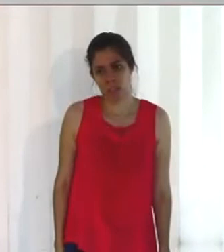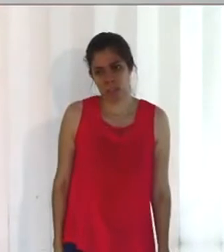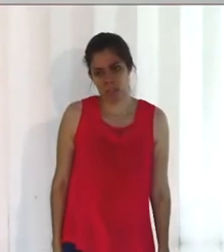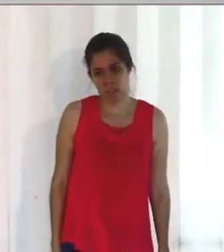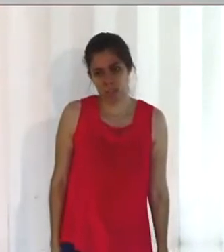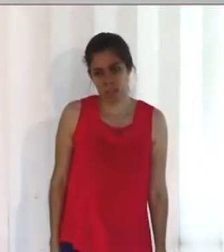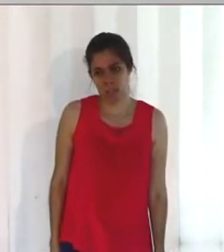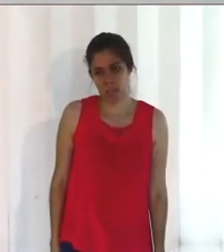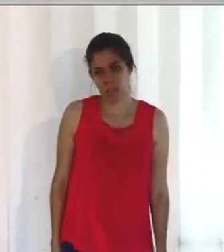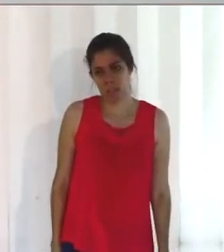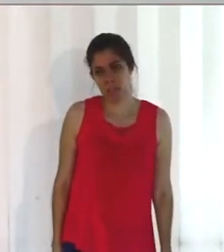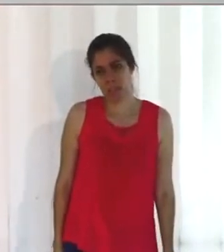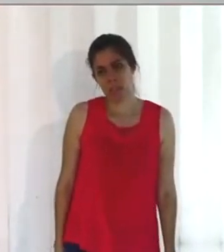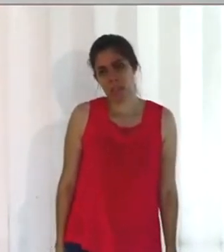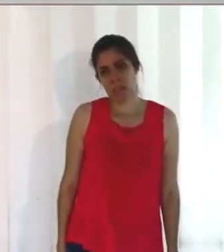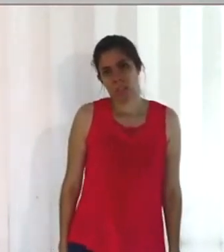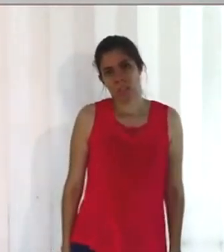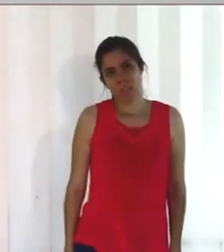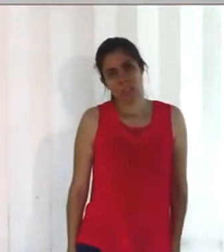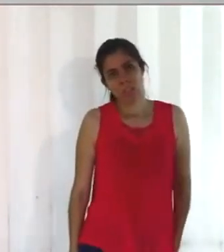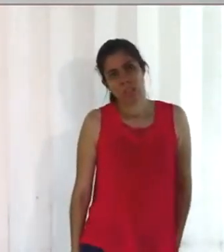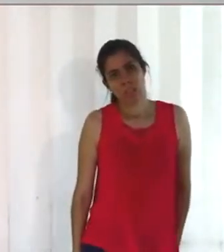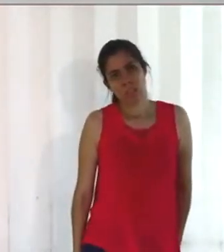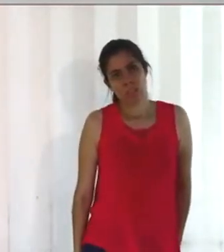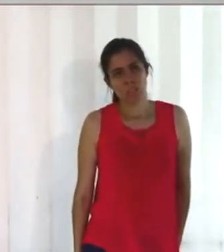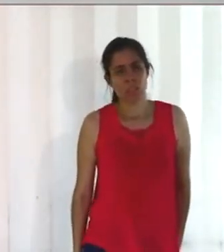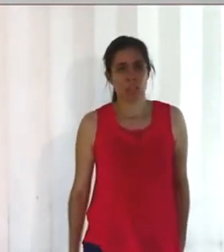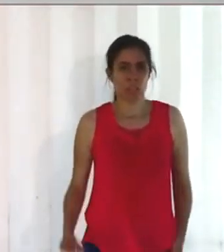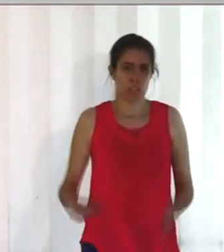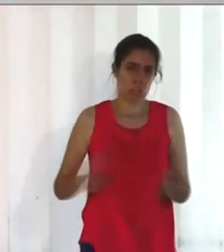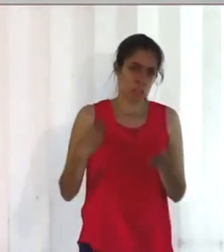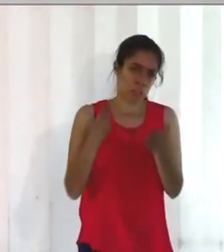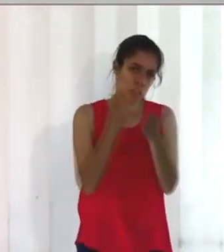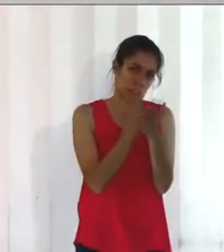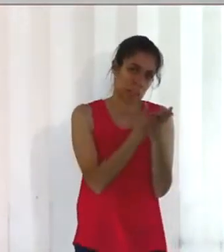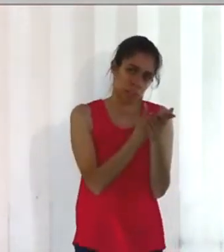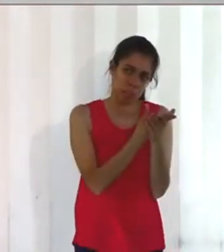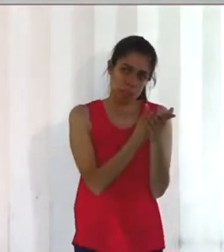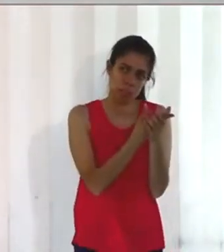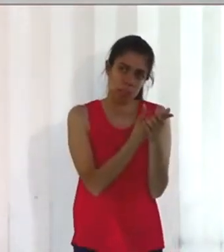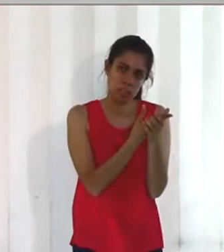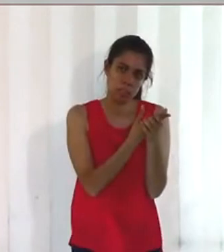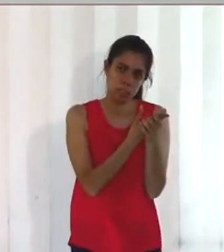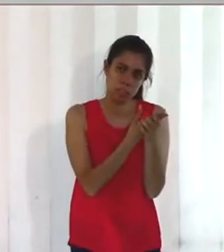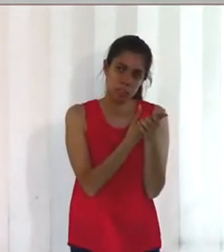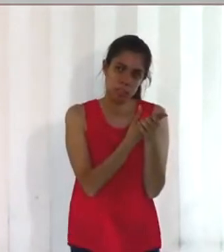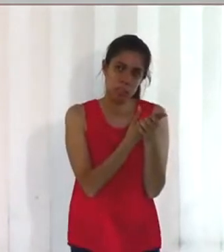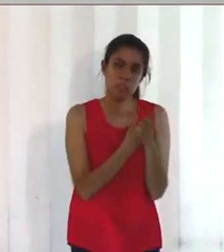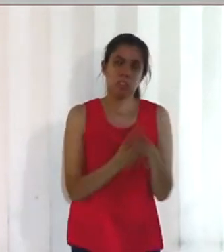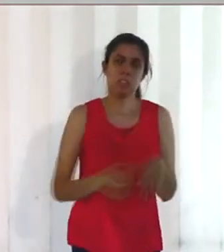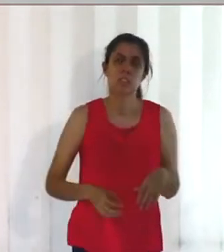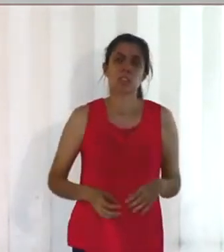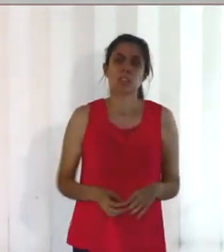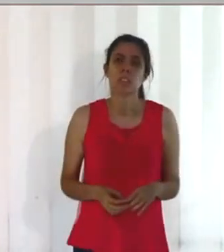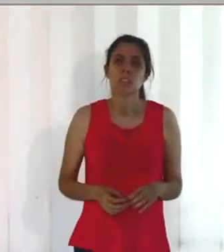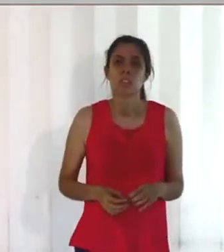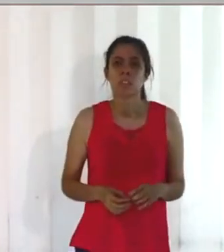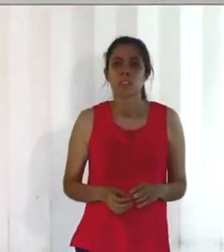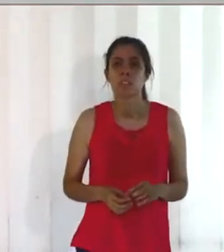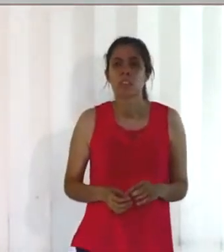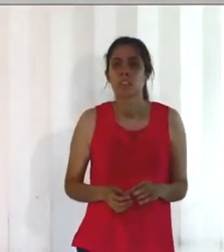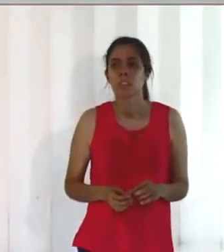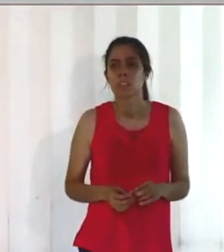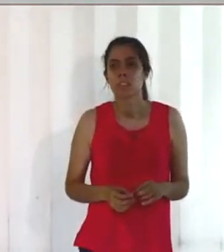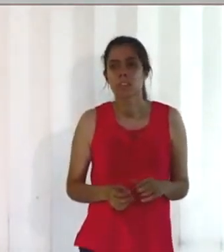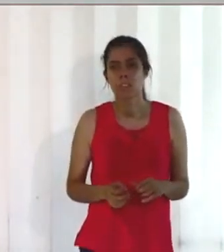de deuses criados. Consagração é uma atitude de fé. Fé